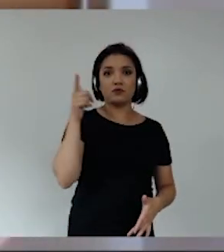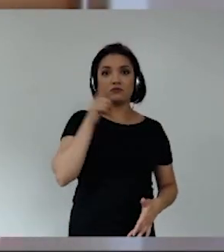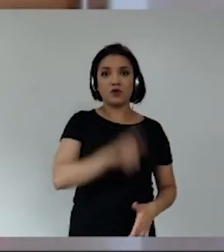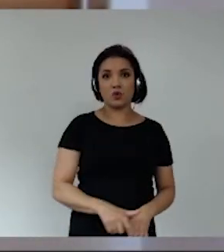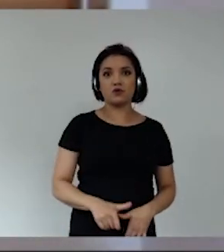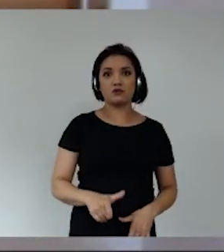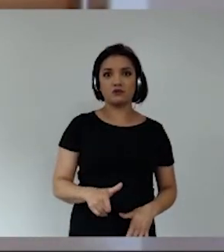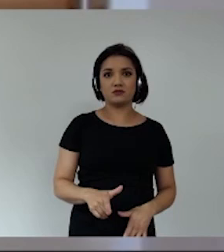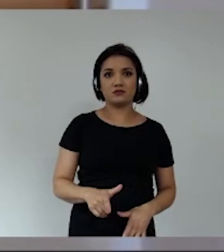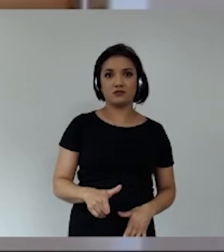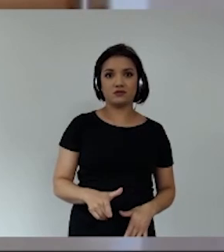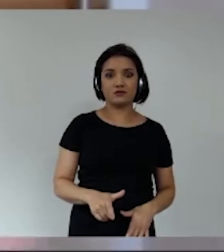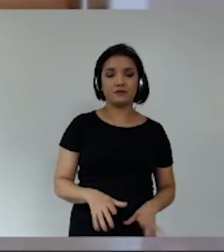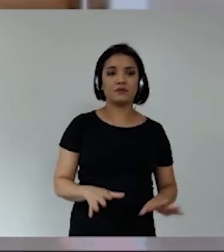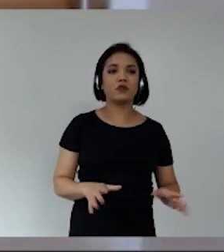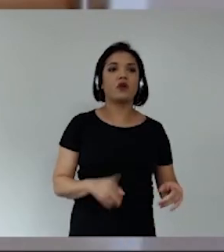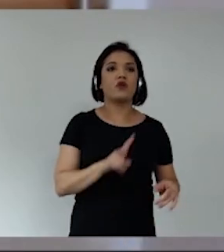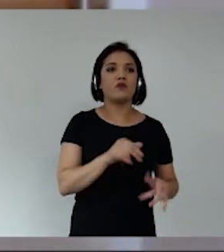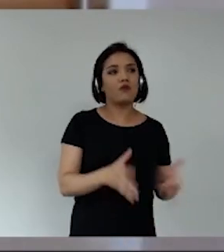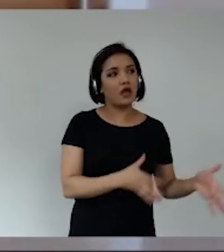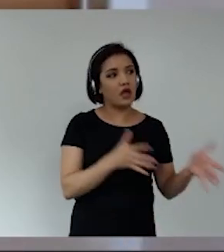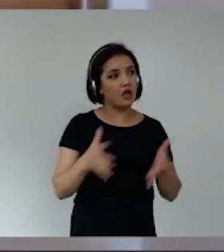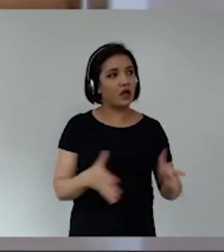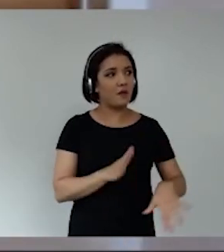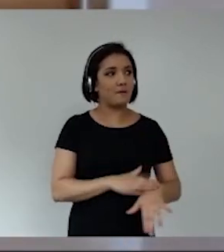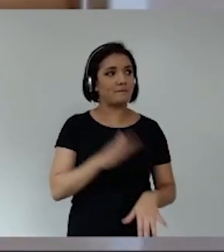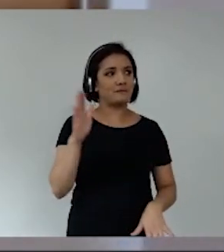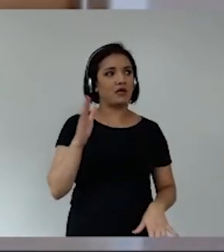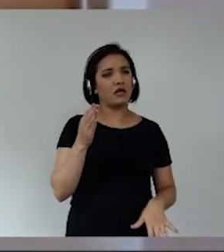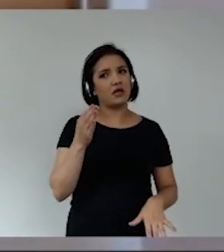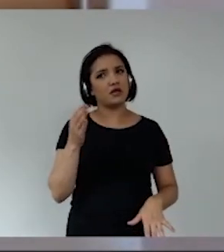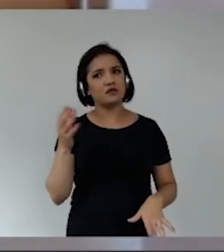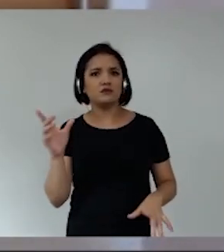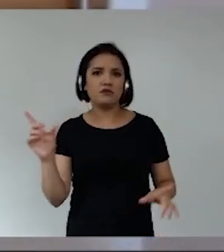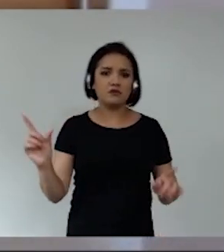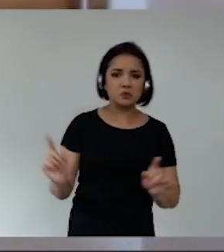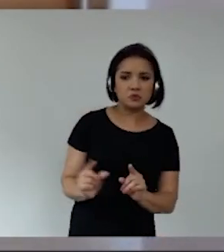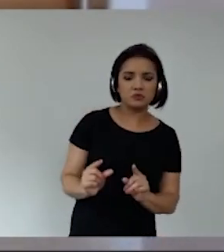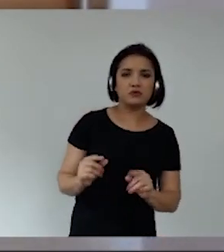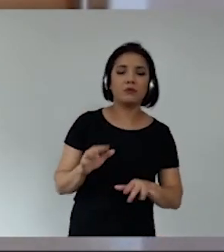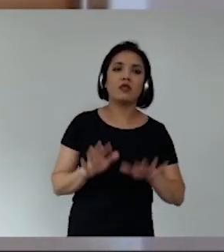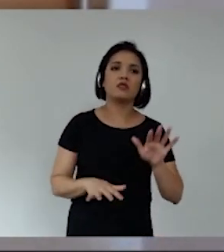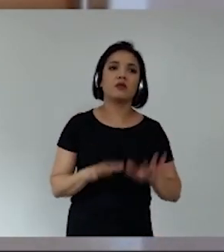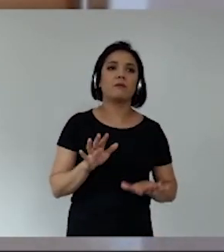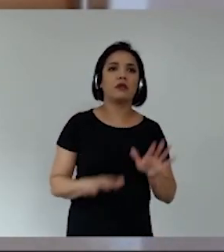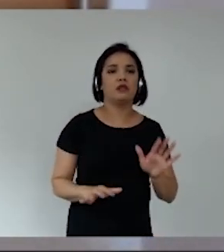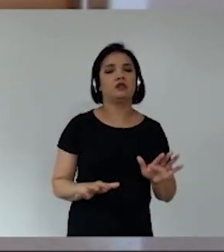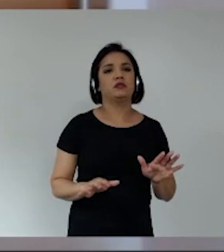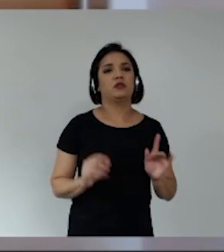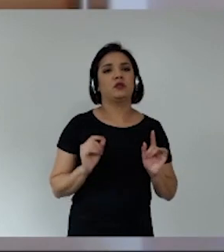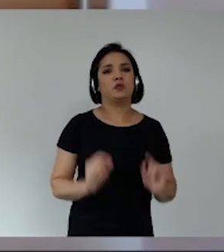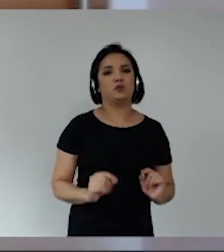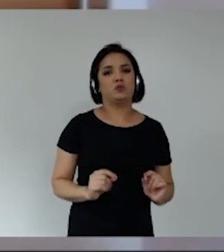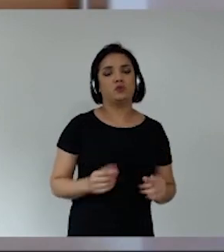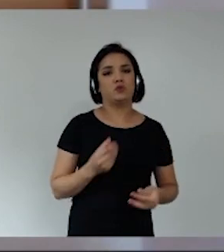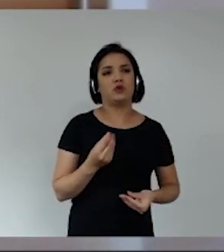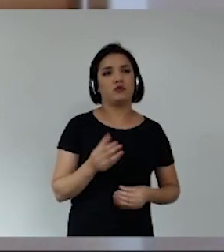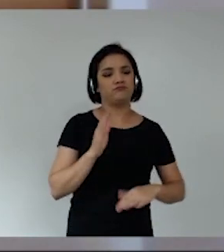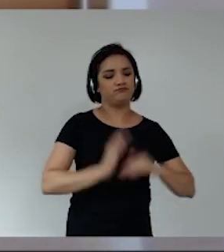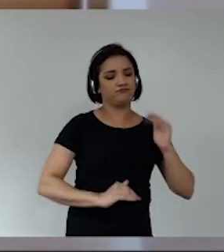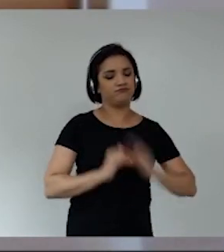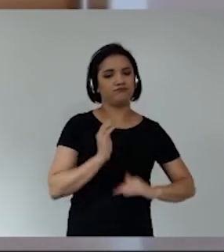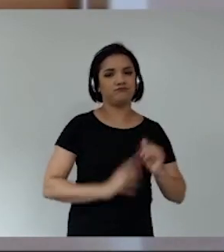do crédito. O procedimento vai andar mais ou menos também conforme a destreza dele em levar essa situação.